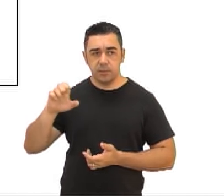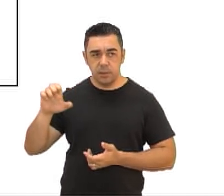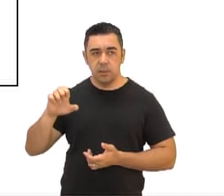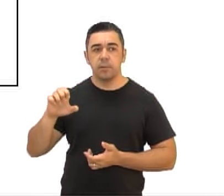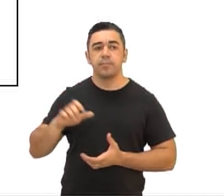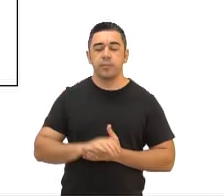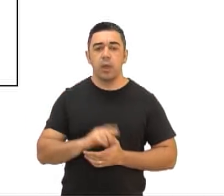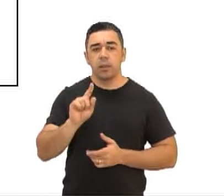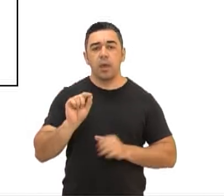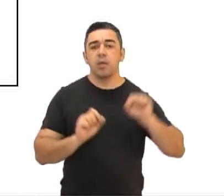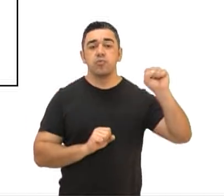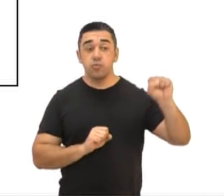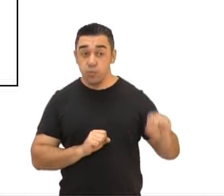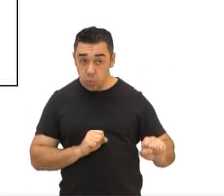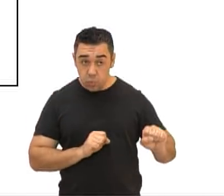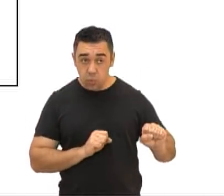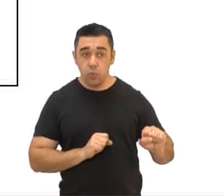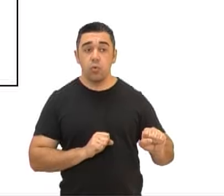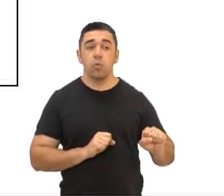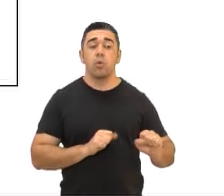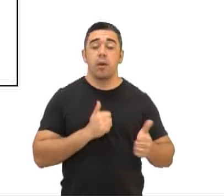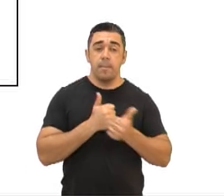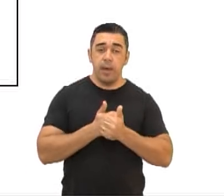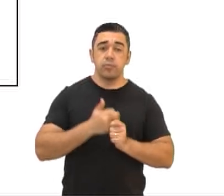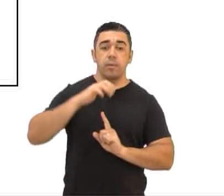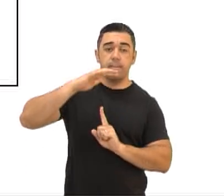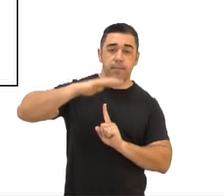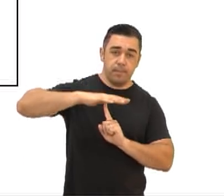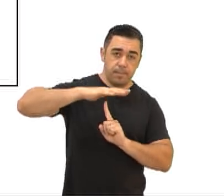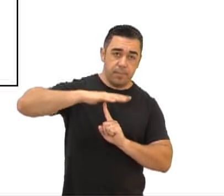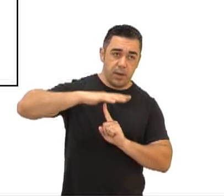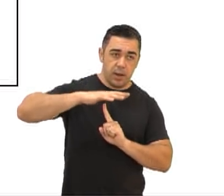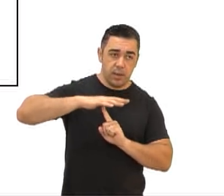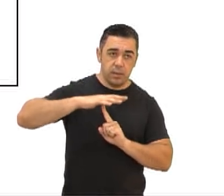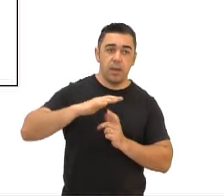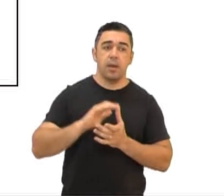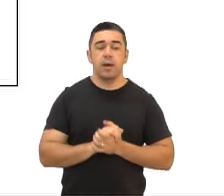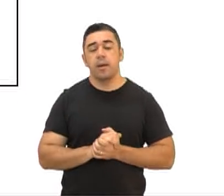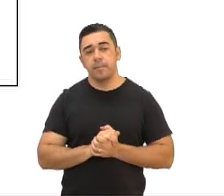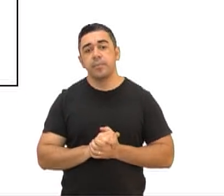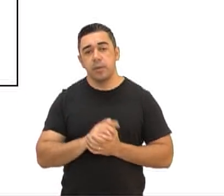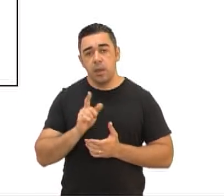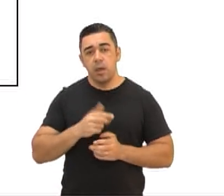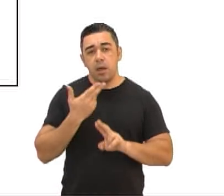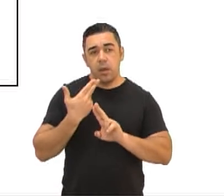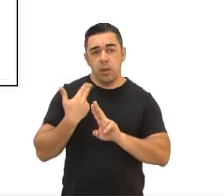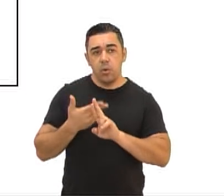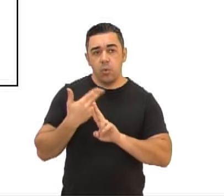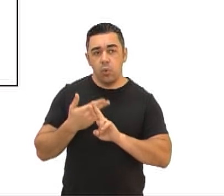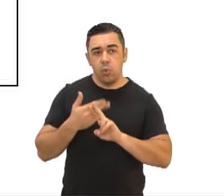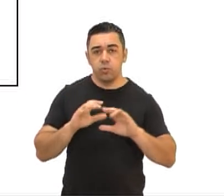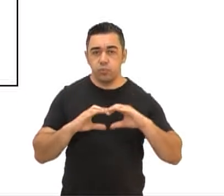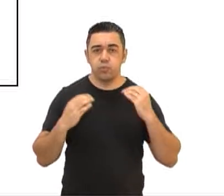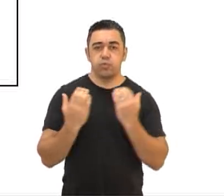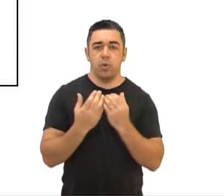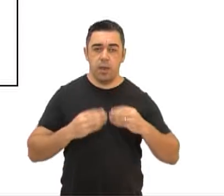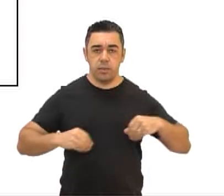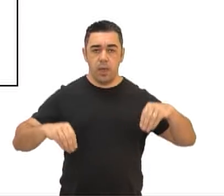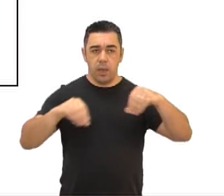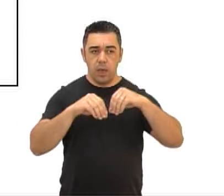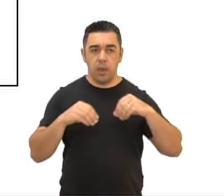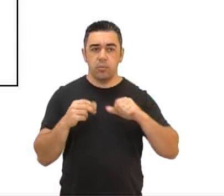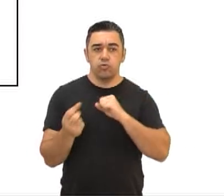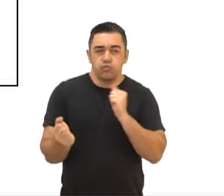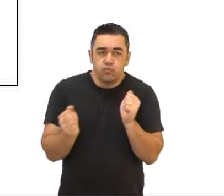dos faxinais. Ficam na região sul, localização, estado do Paraná. Características dessas comunidades,